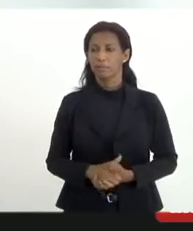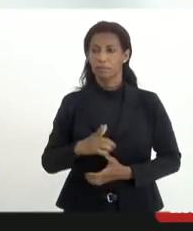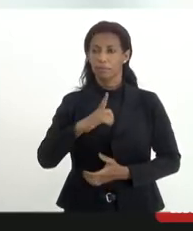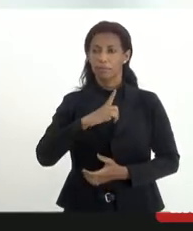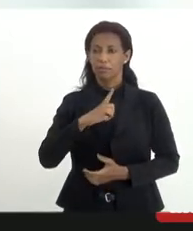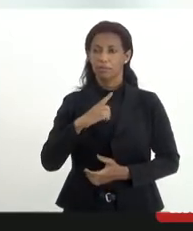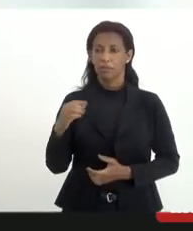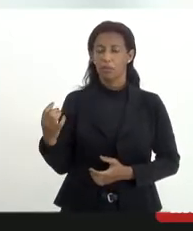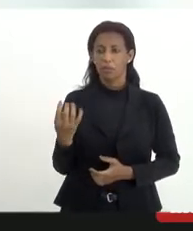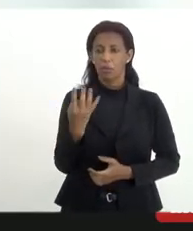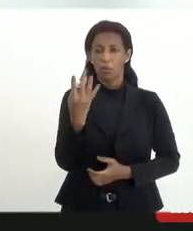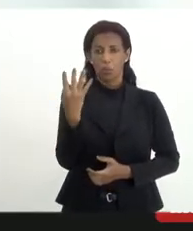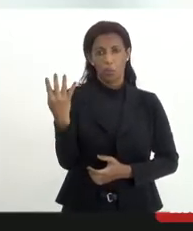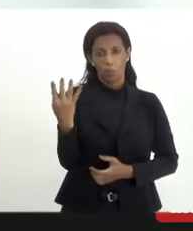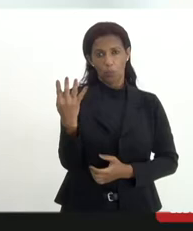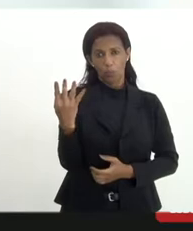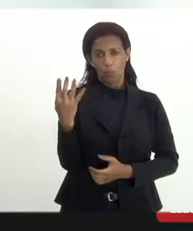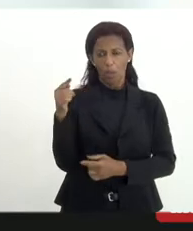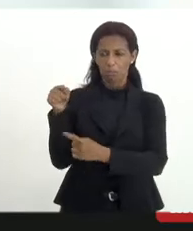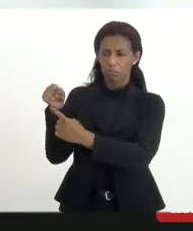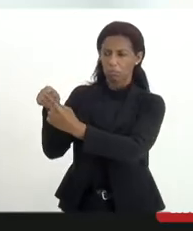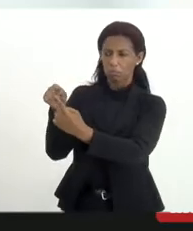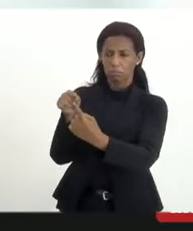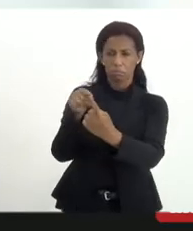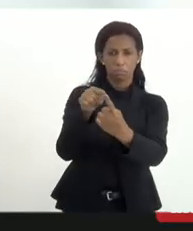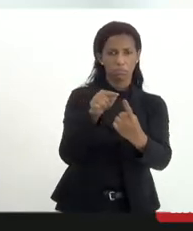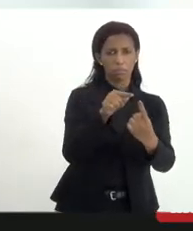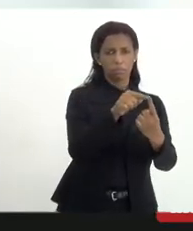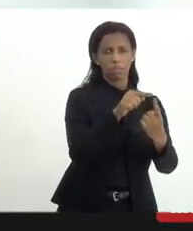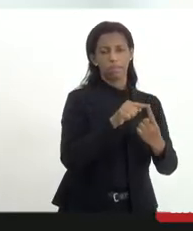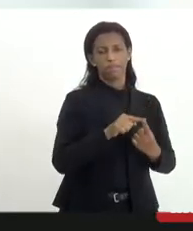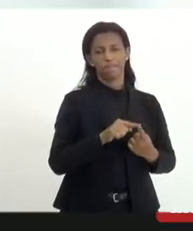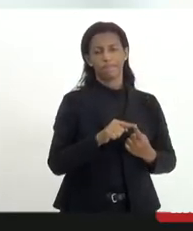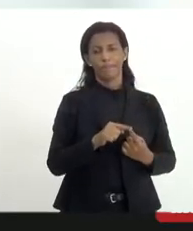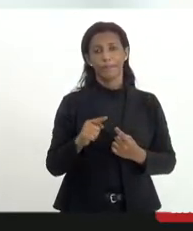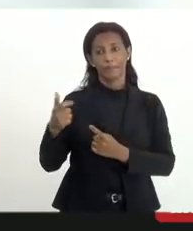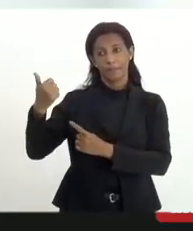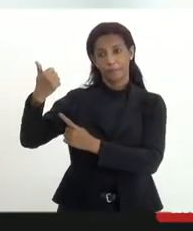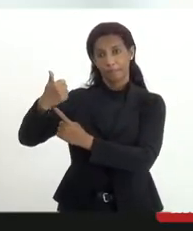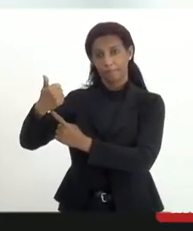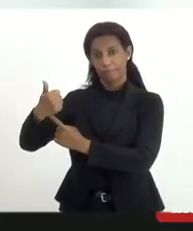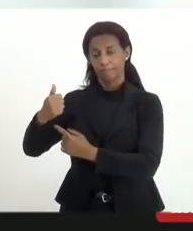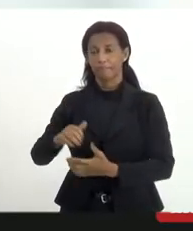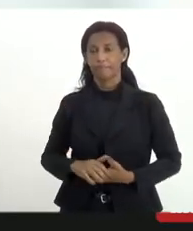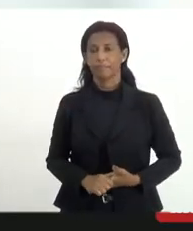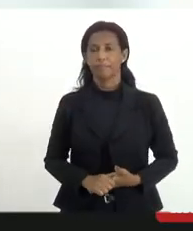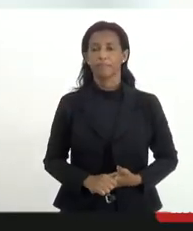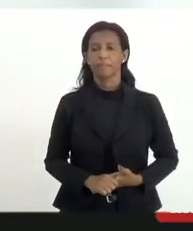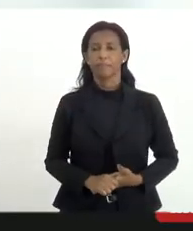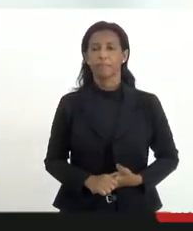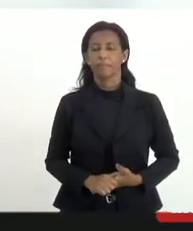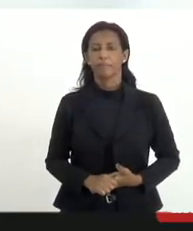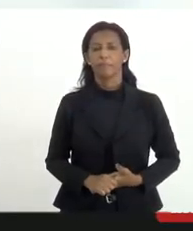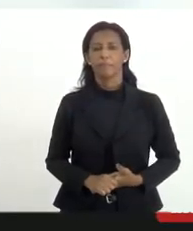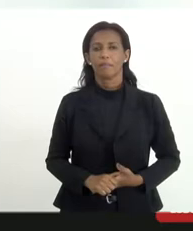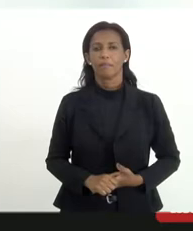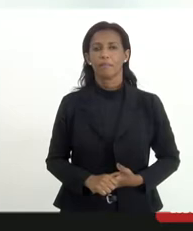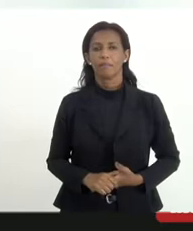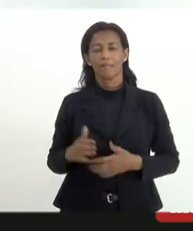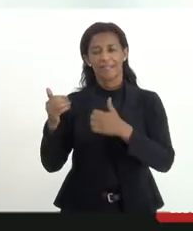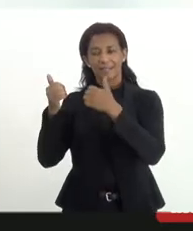tinham quatro grandes objetivos. O primeiro era destampar